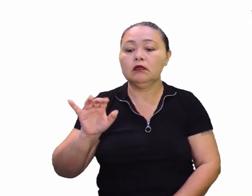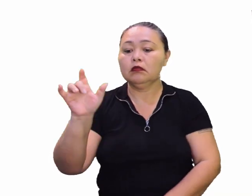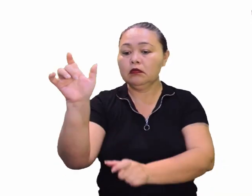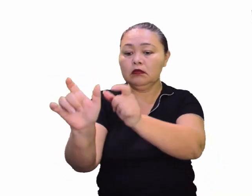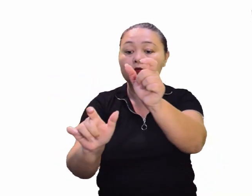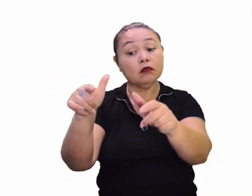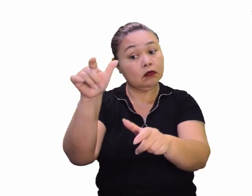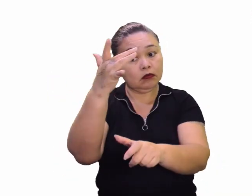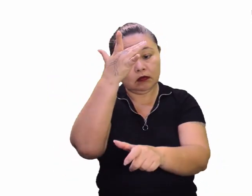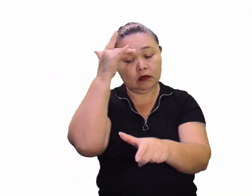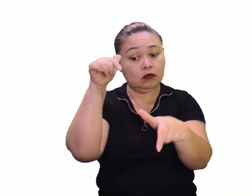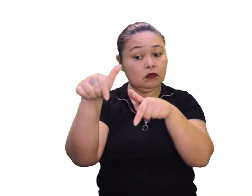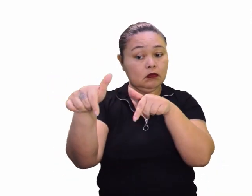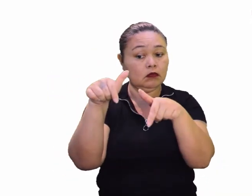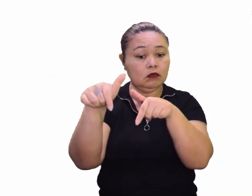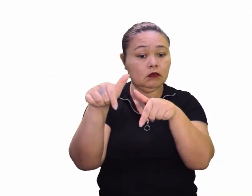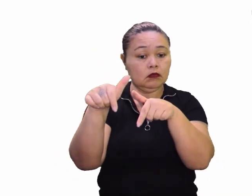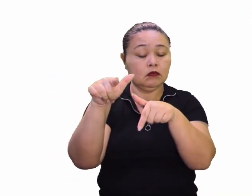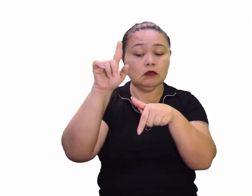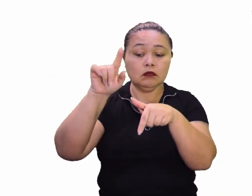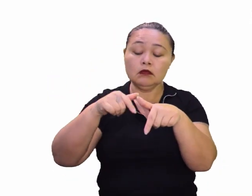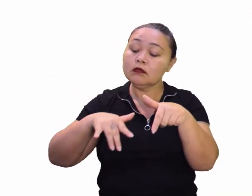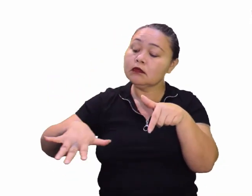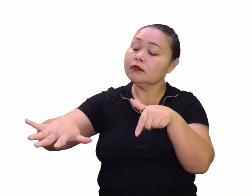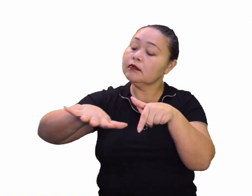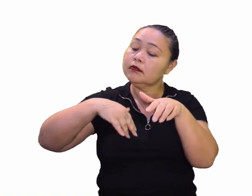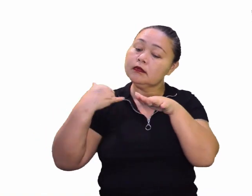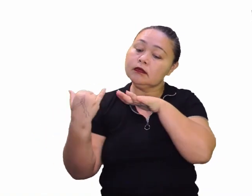desses trabalhadores são